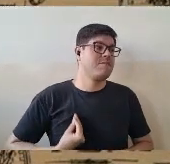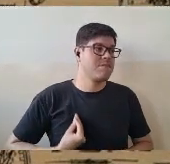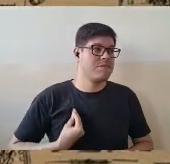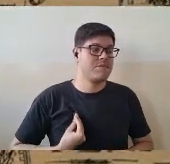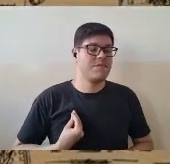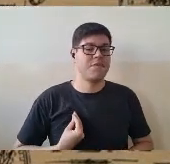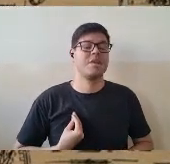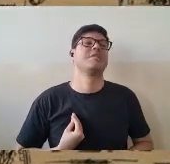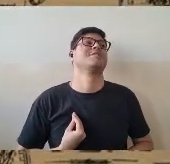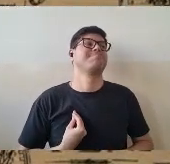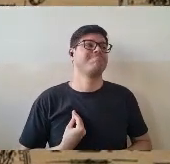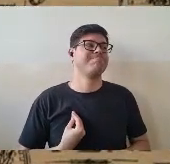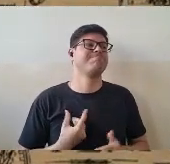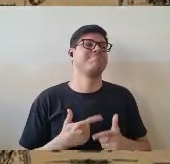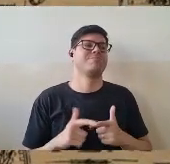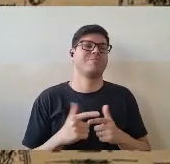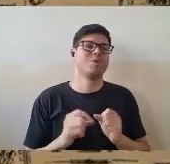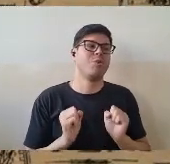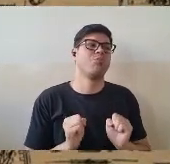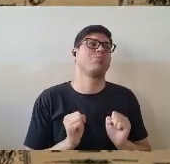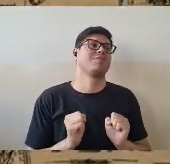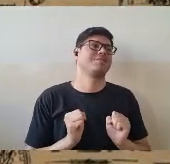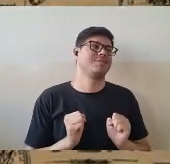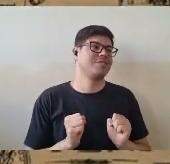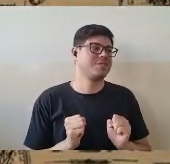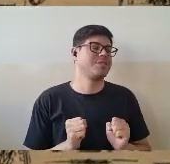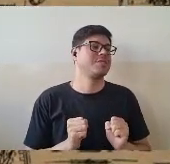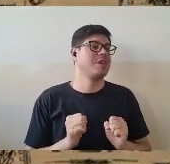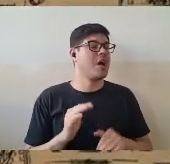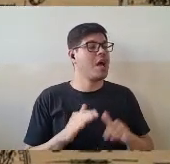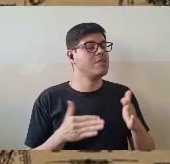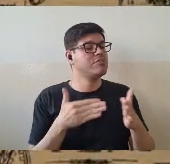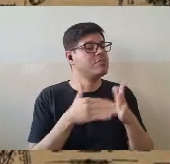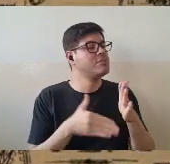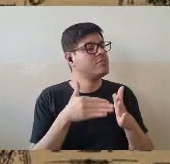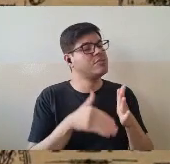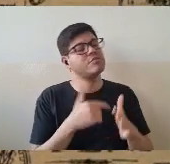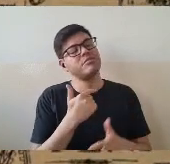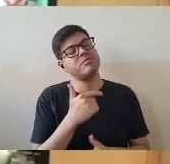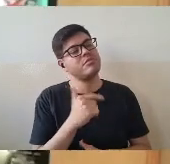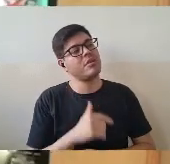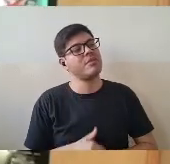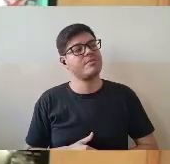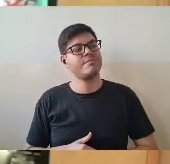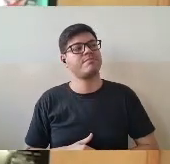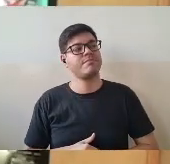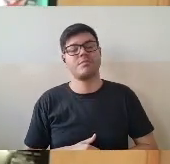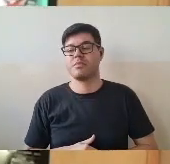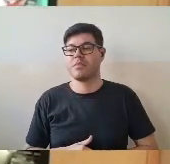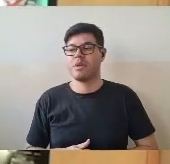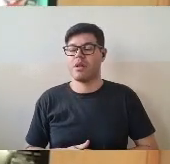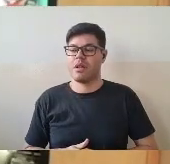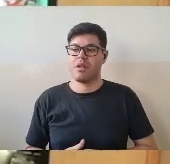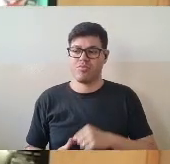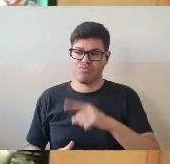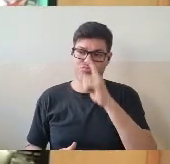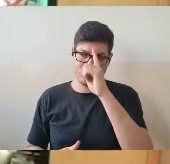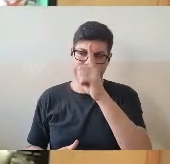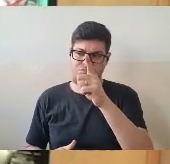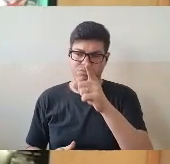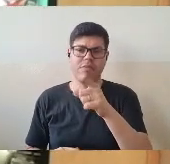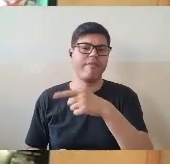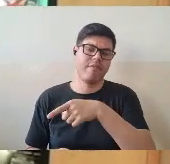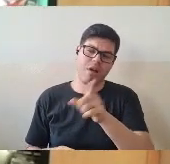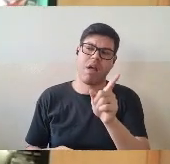nessa parte. Mandou fazer, faz. Isso aí é mandatório, tem que fazer e normalmente se O faz. senhor não é cirurgião, Não, não sou só clínico.